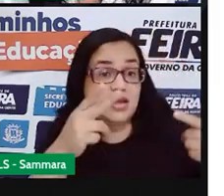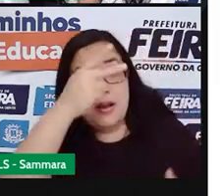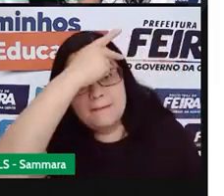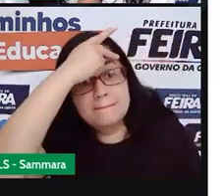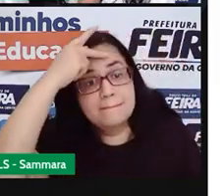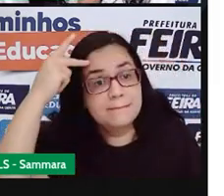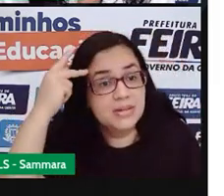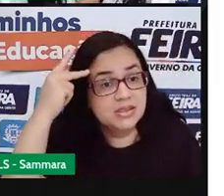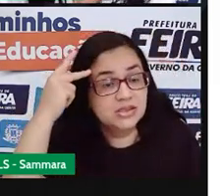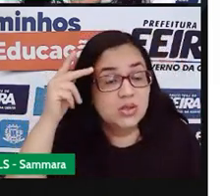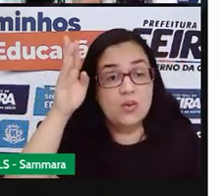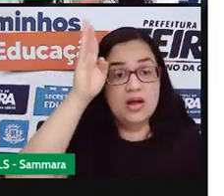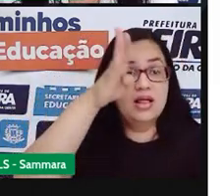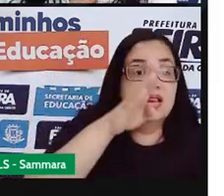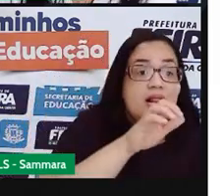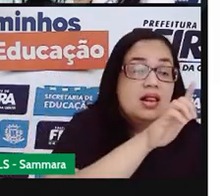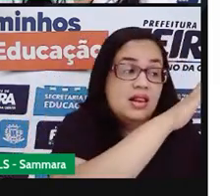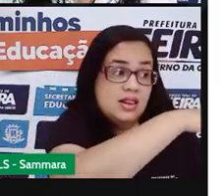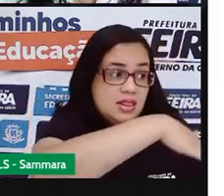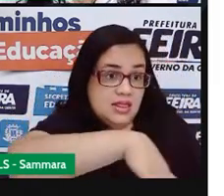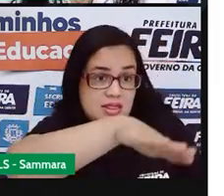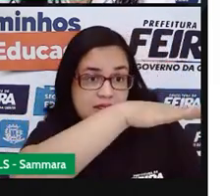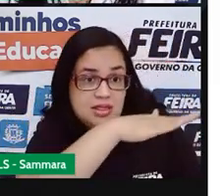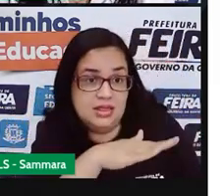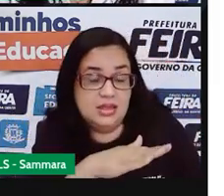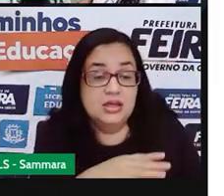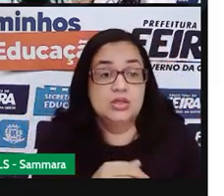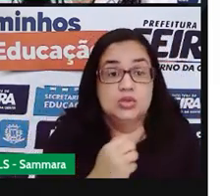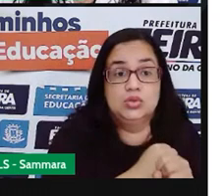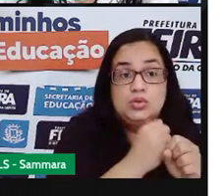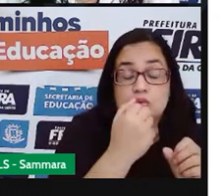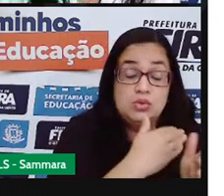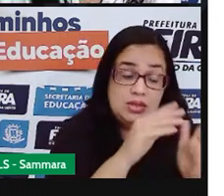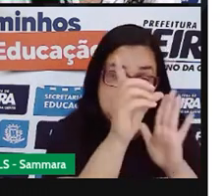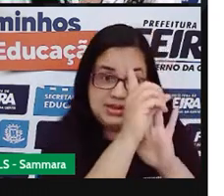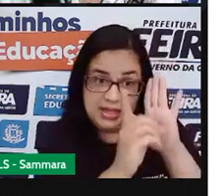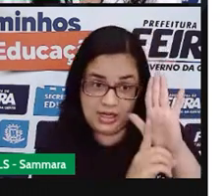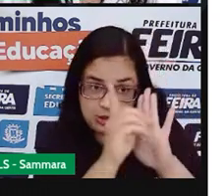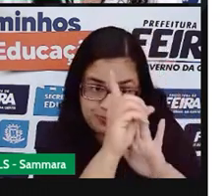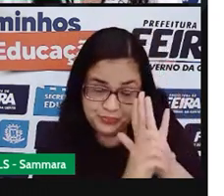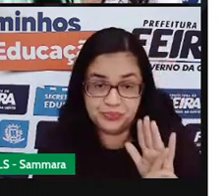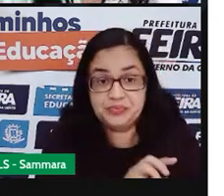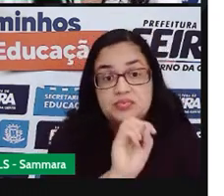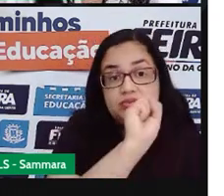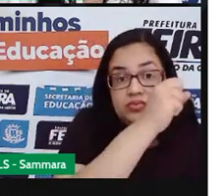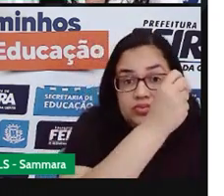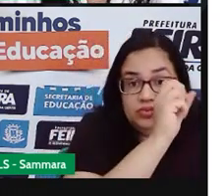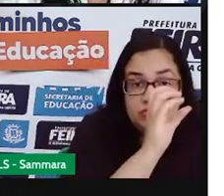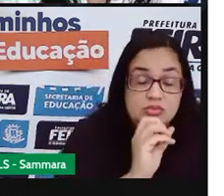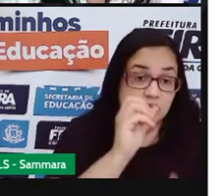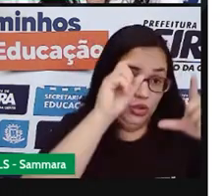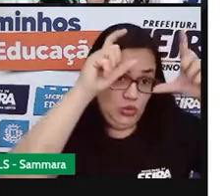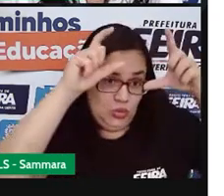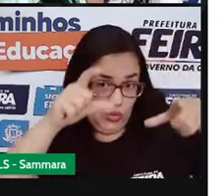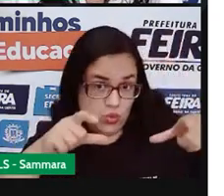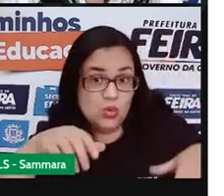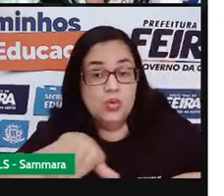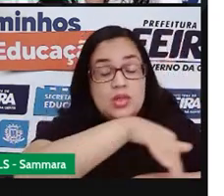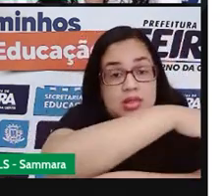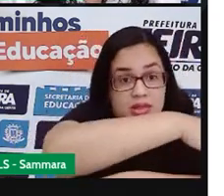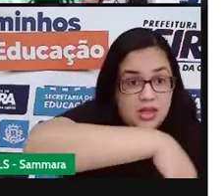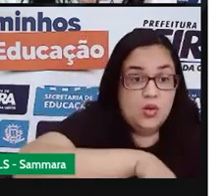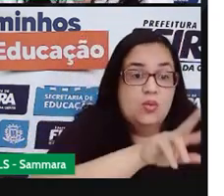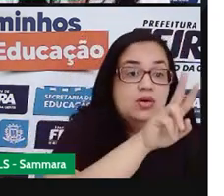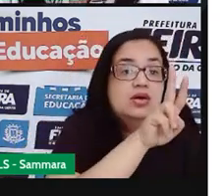como Praça do Lambi-Lambi. No início da década de 80, o prédio da Cadeia Pública, localizada na rua Visconde do Rio